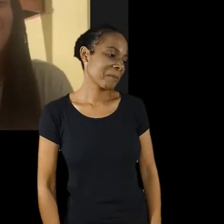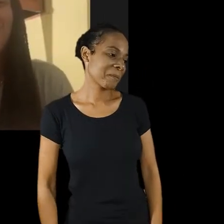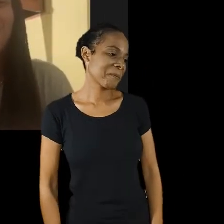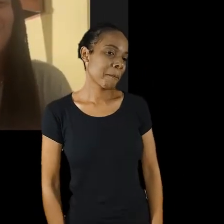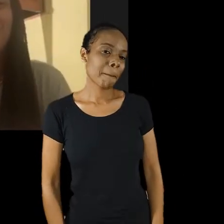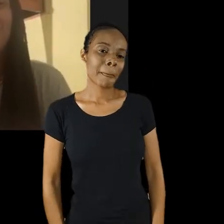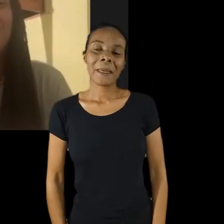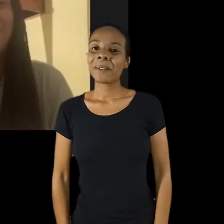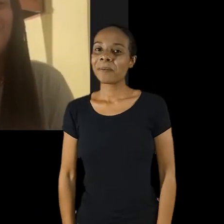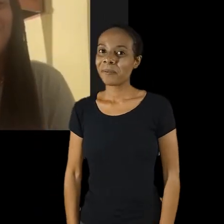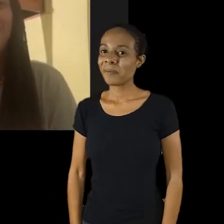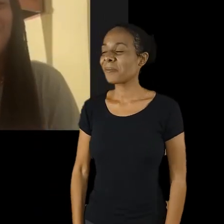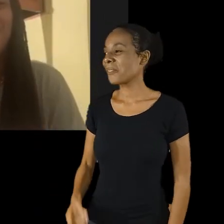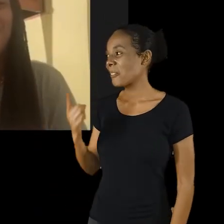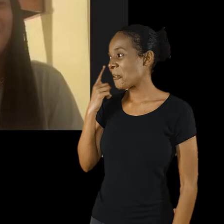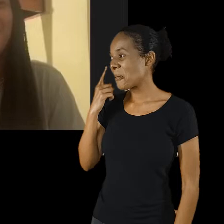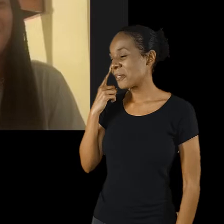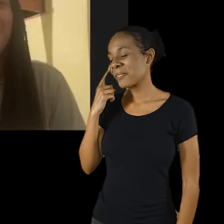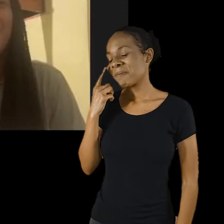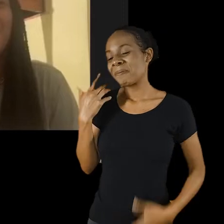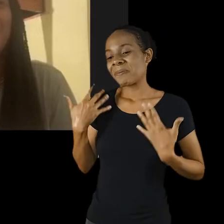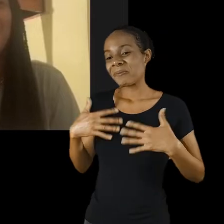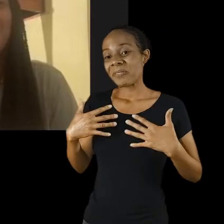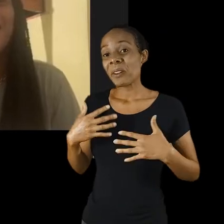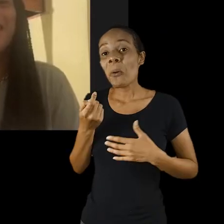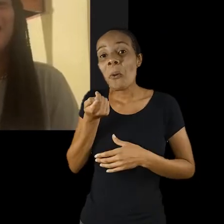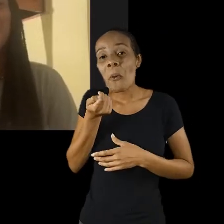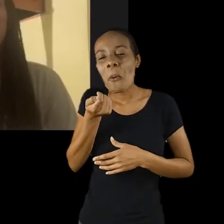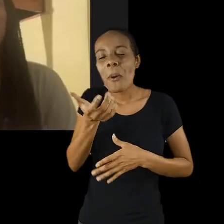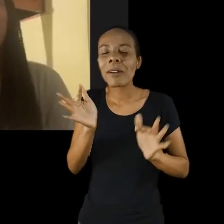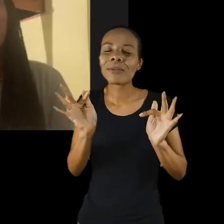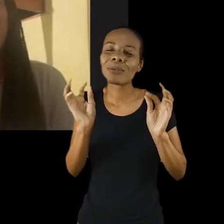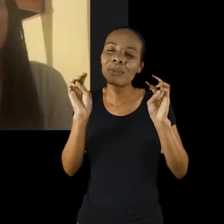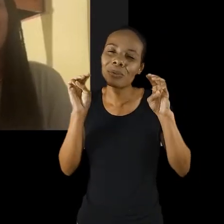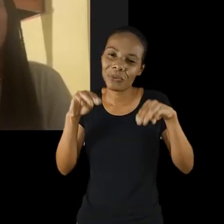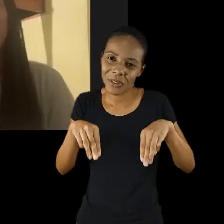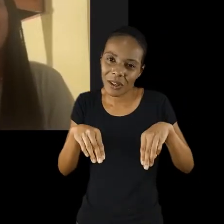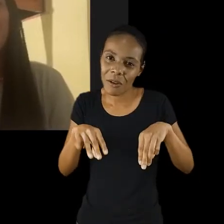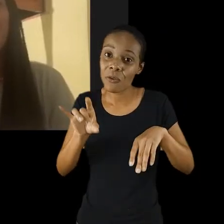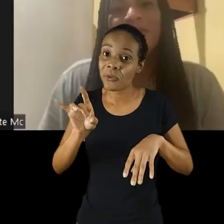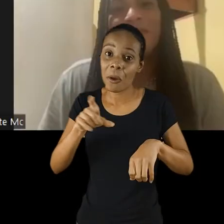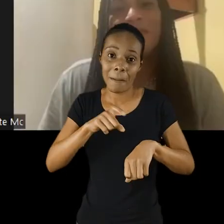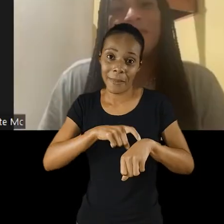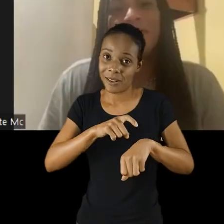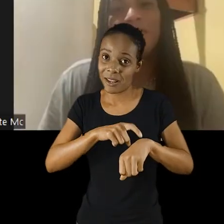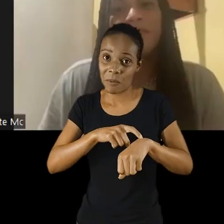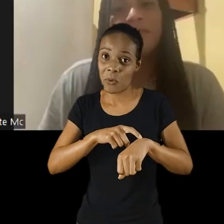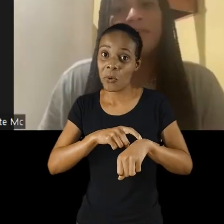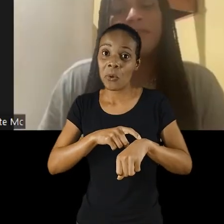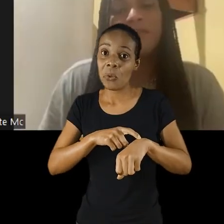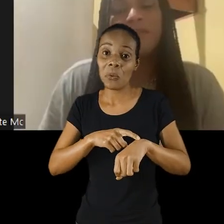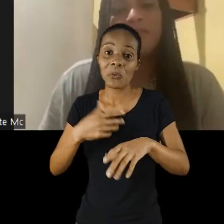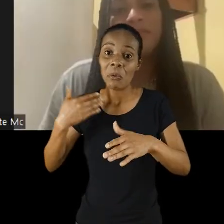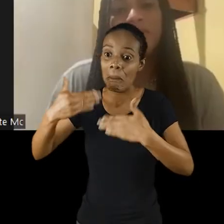Amores, olha, a gente já está quase chegando ao final, assim, para a gente não passar muito do tempo combinado. Eu